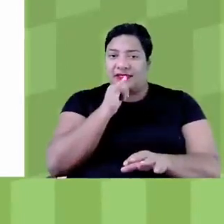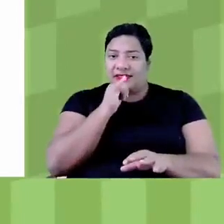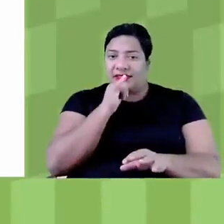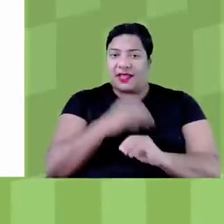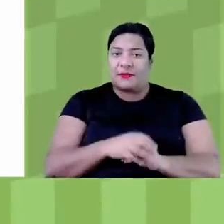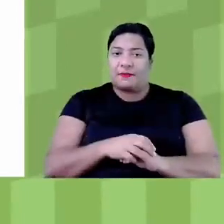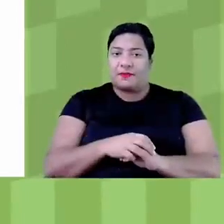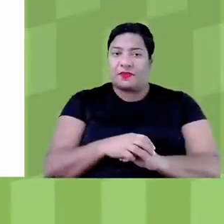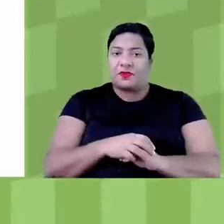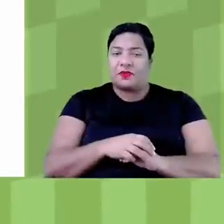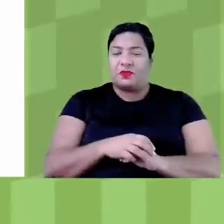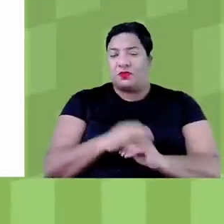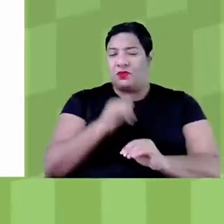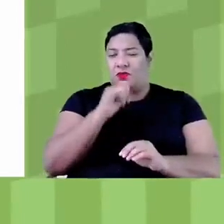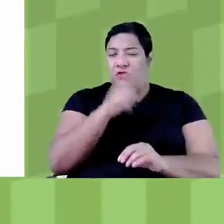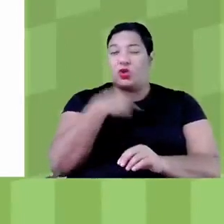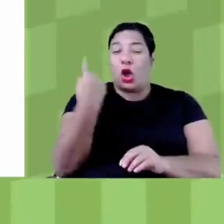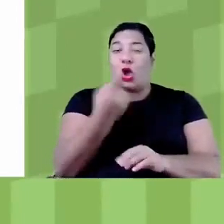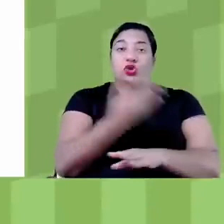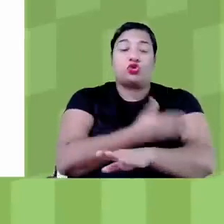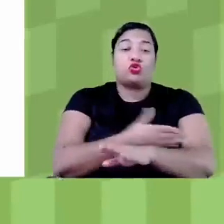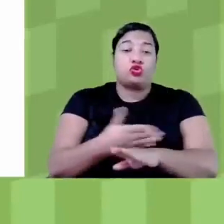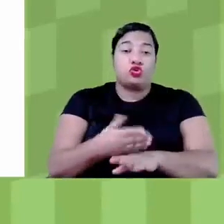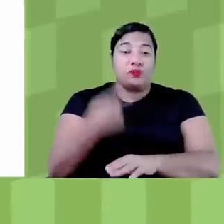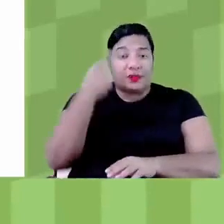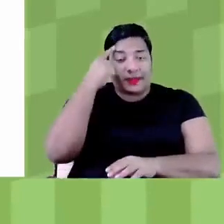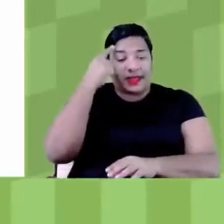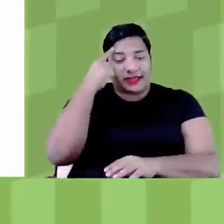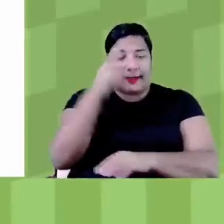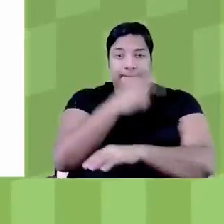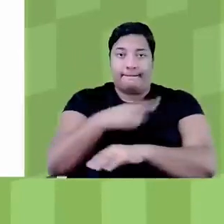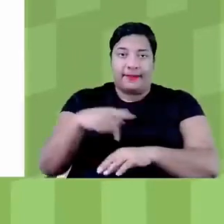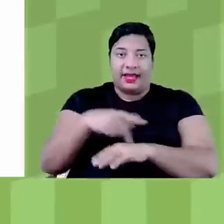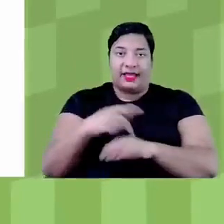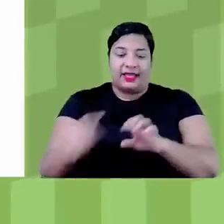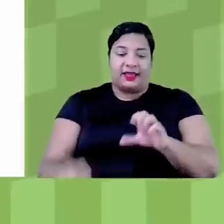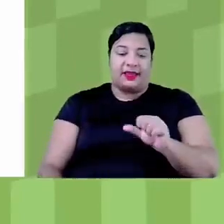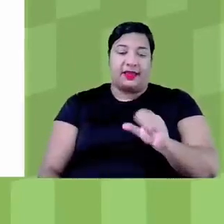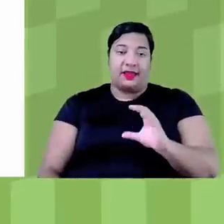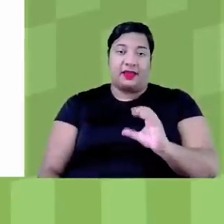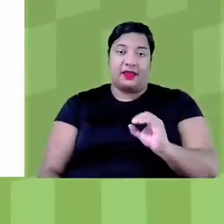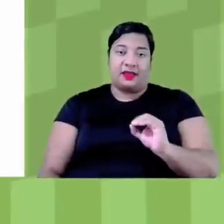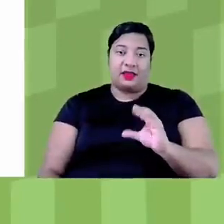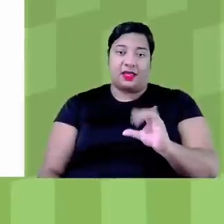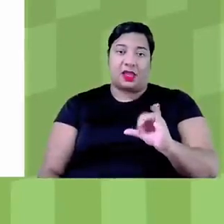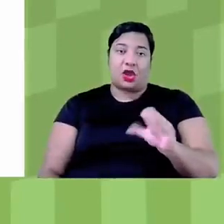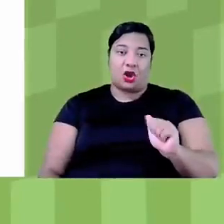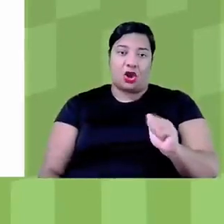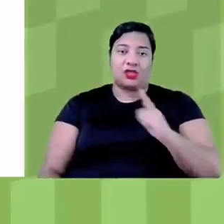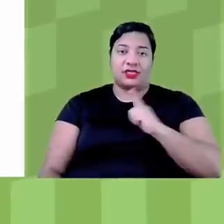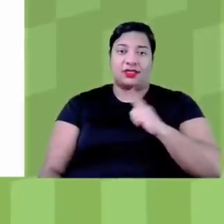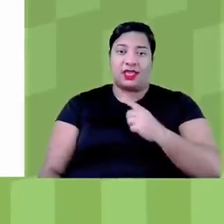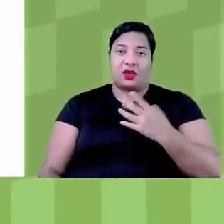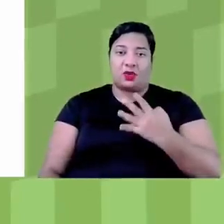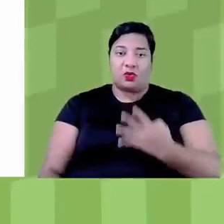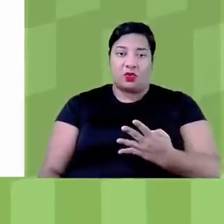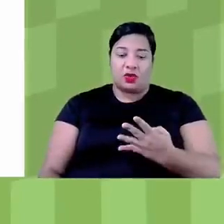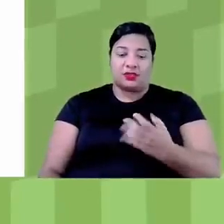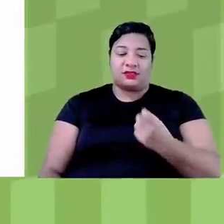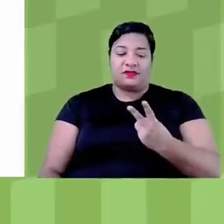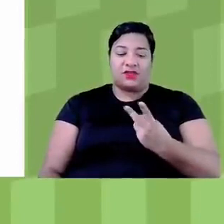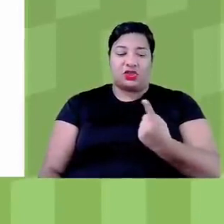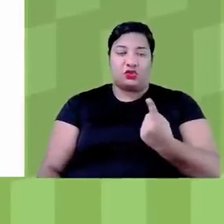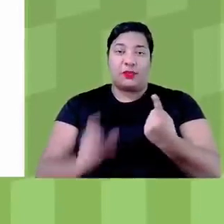esse clima. Por exemplo, os escoceses têm 421 palavras para a palavra neve,